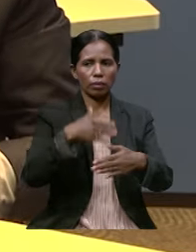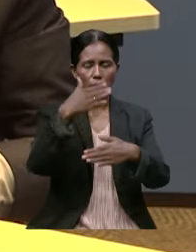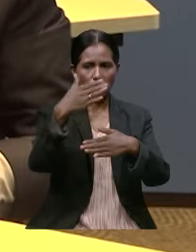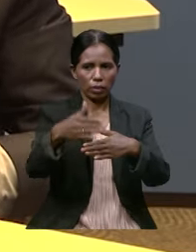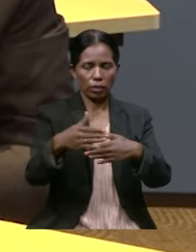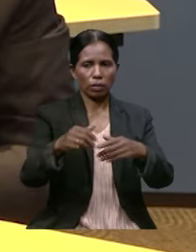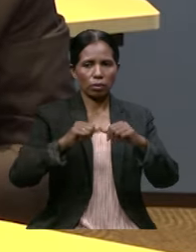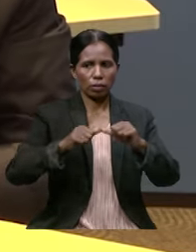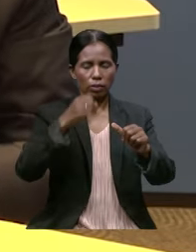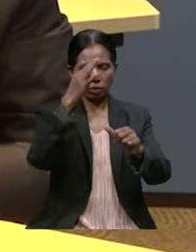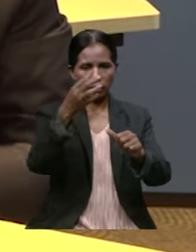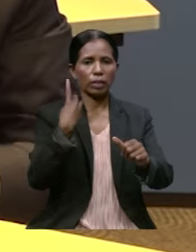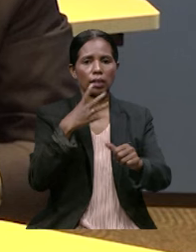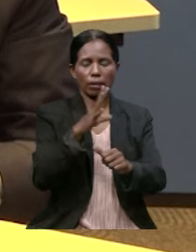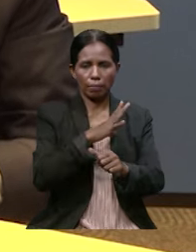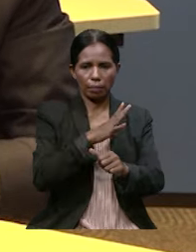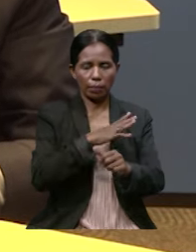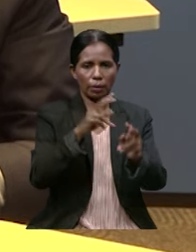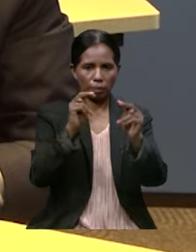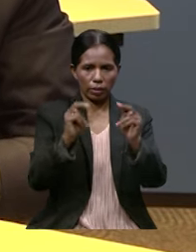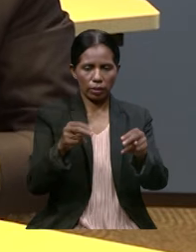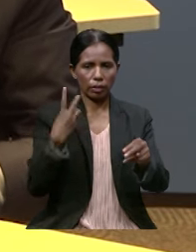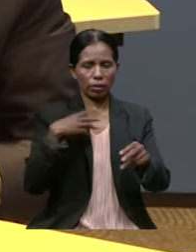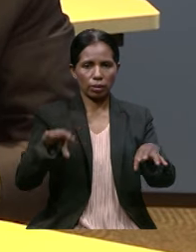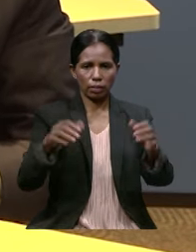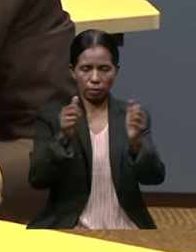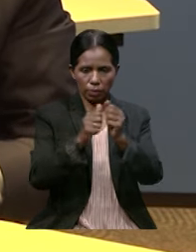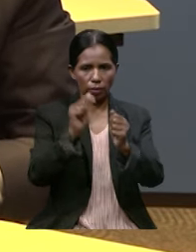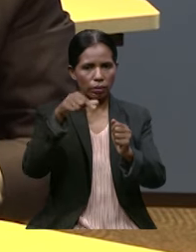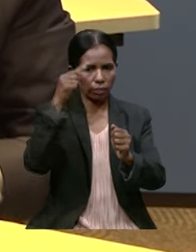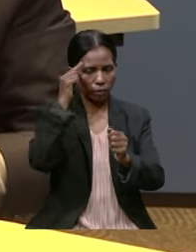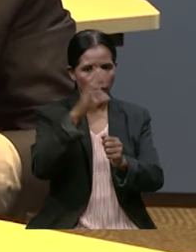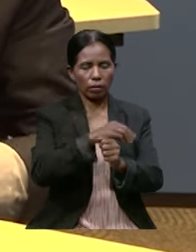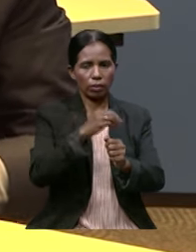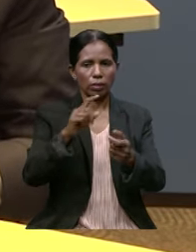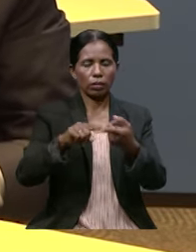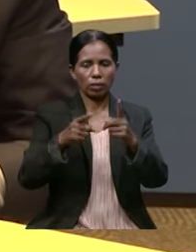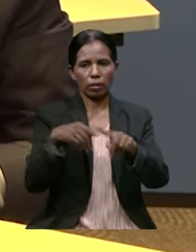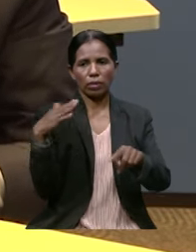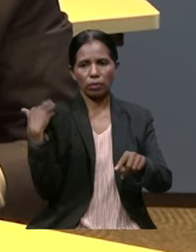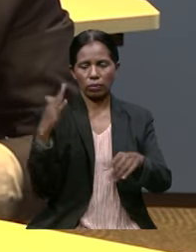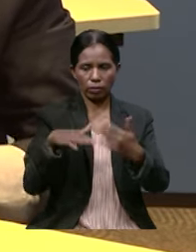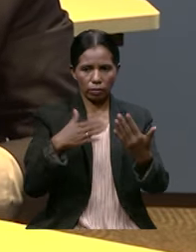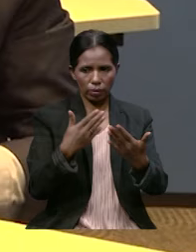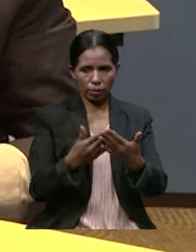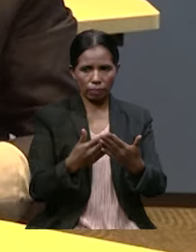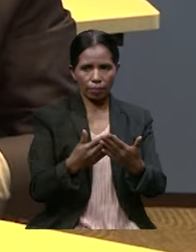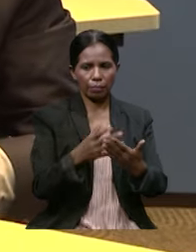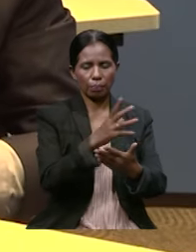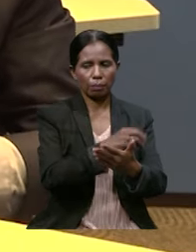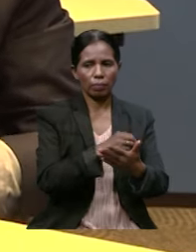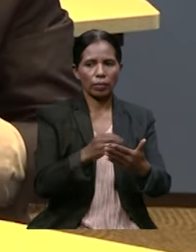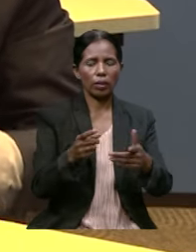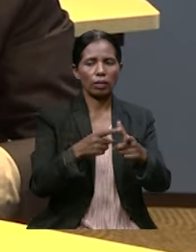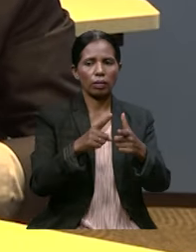na fati ba ohin e tem que ter né precisa e tenia serviço muito governo colega jovem sira jovem sira e no